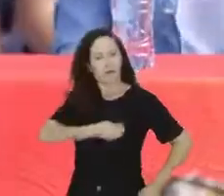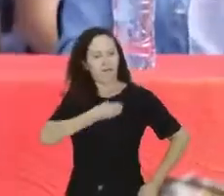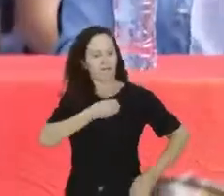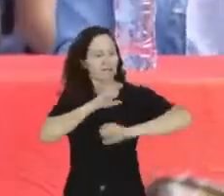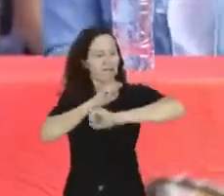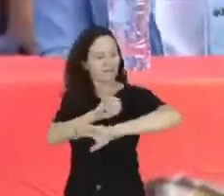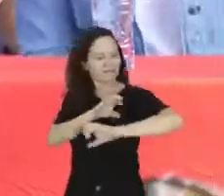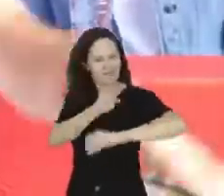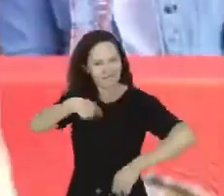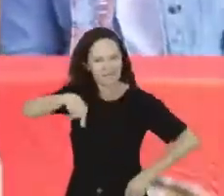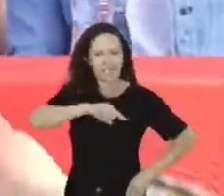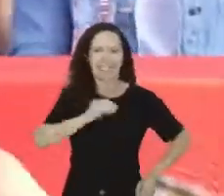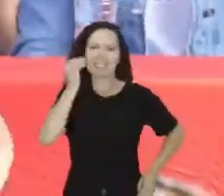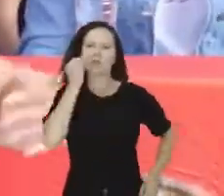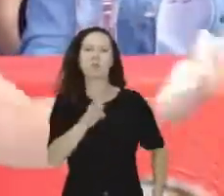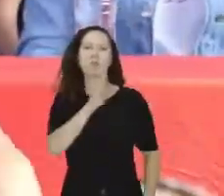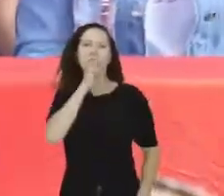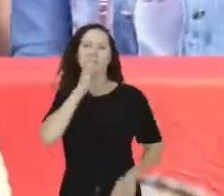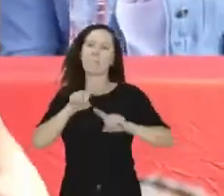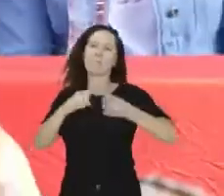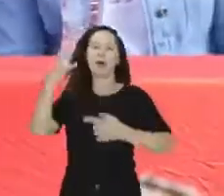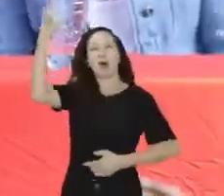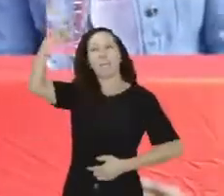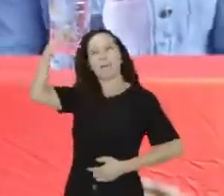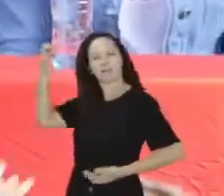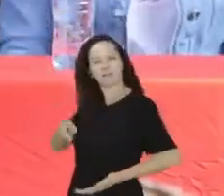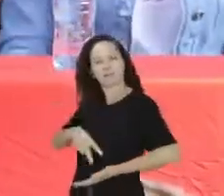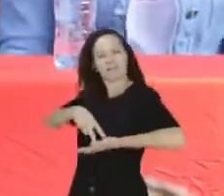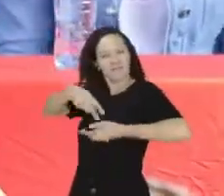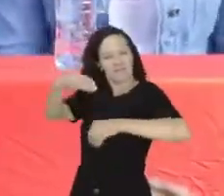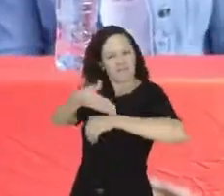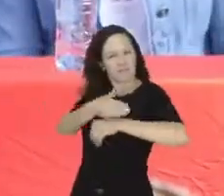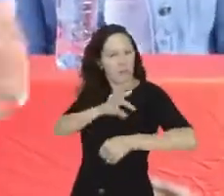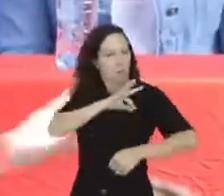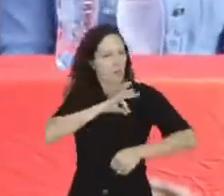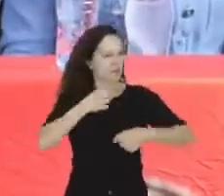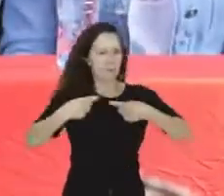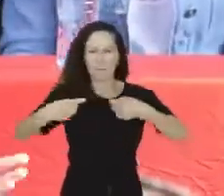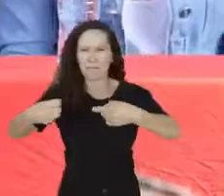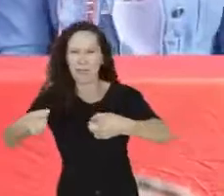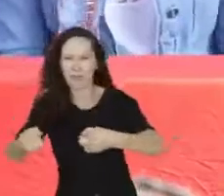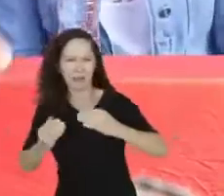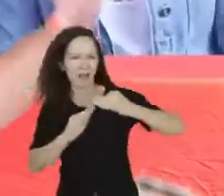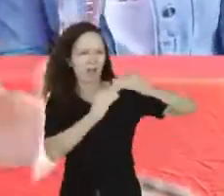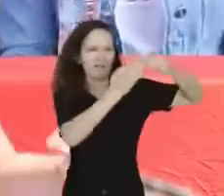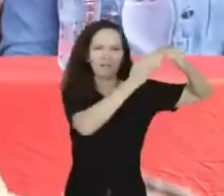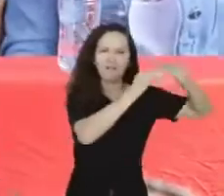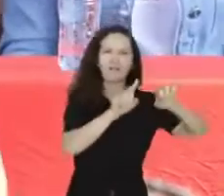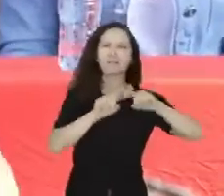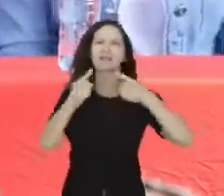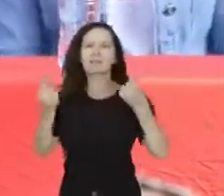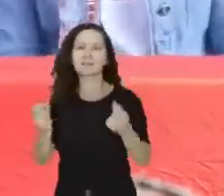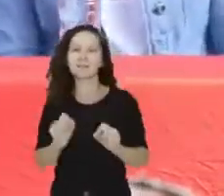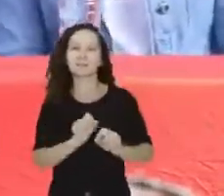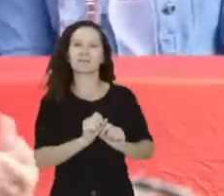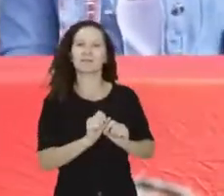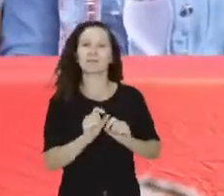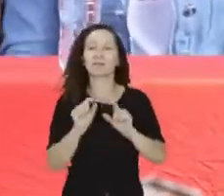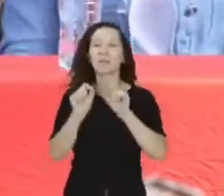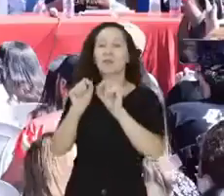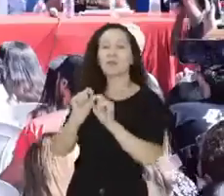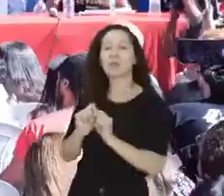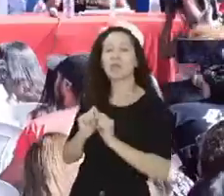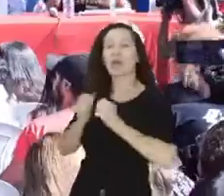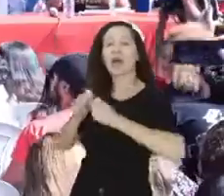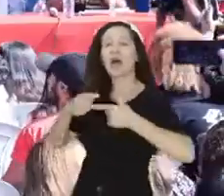calar. Marielle presente, polícias matam meu povo na invasão das favelas. Morrei mais gente aqui do que se mata na guerra.